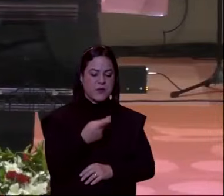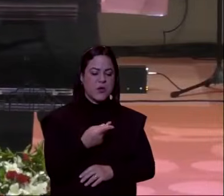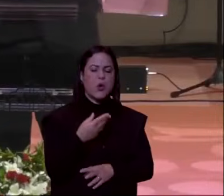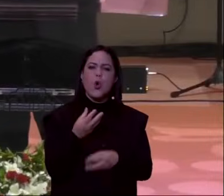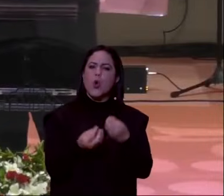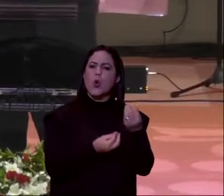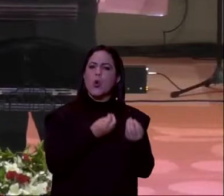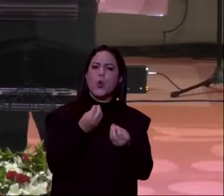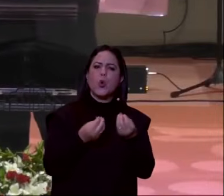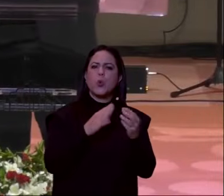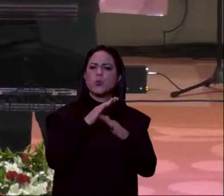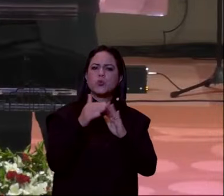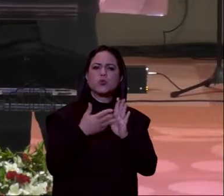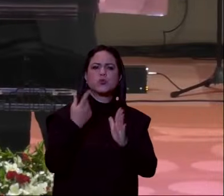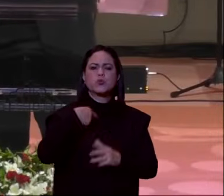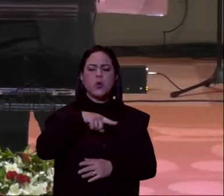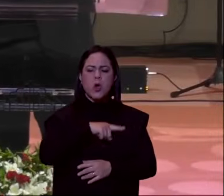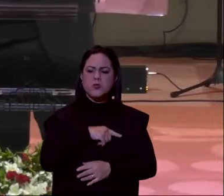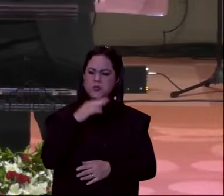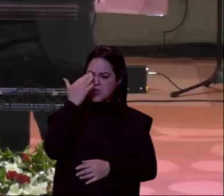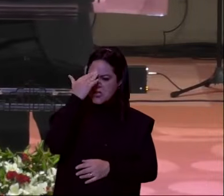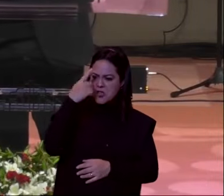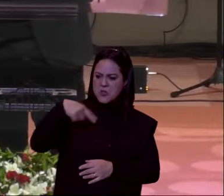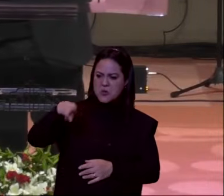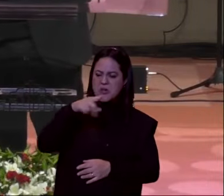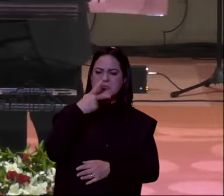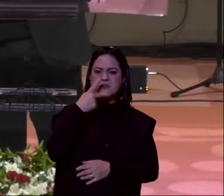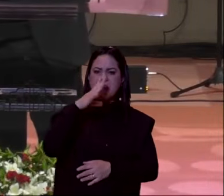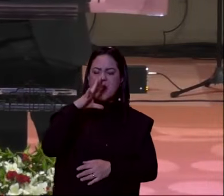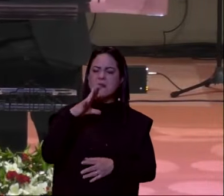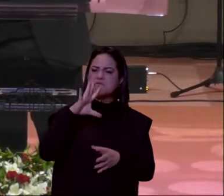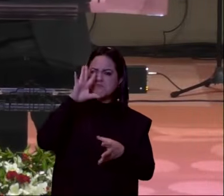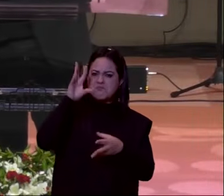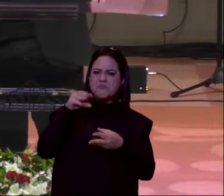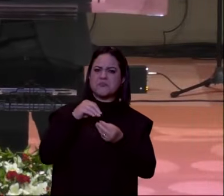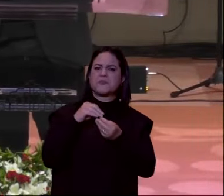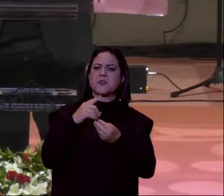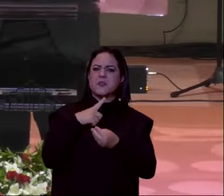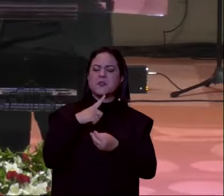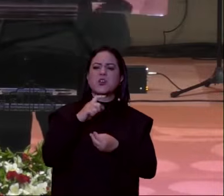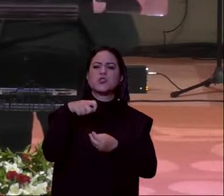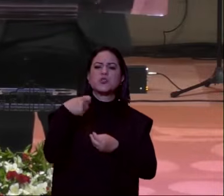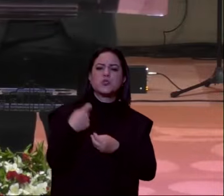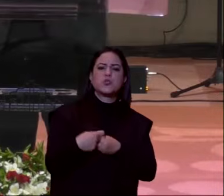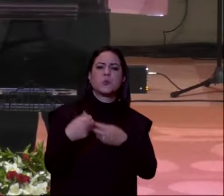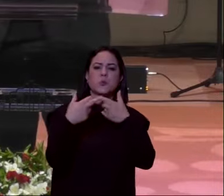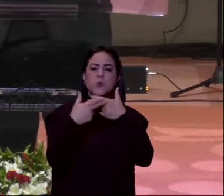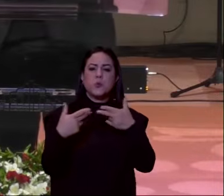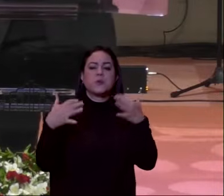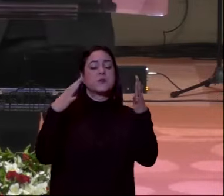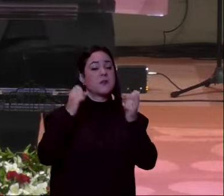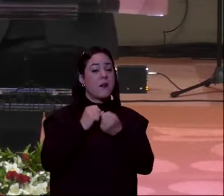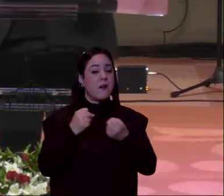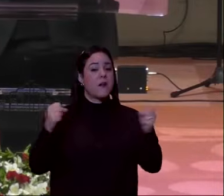é que todos estamos ouvindo essa gente falar em nossa própria língua a respeito das grandes coisas que Deus